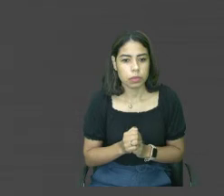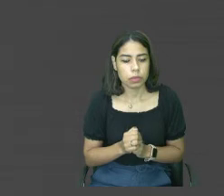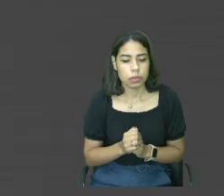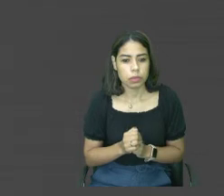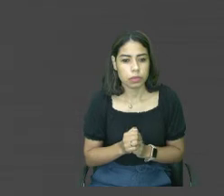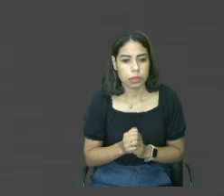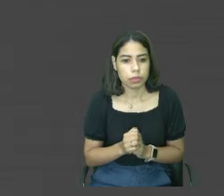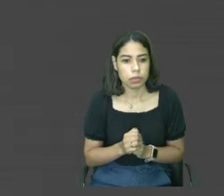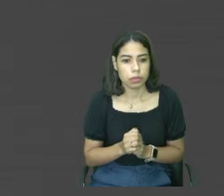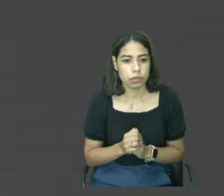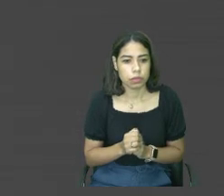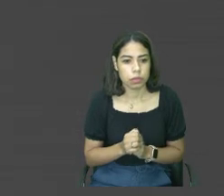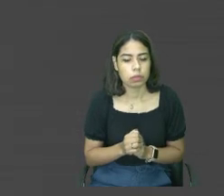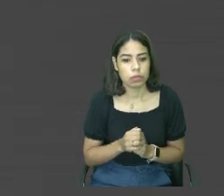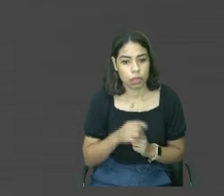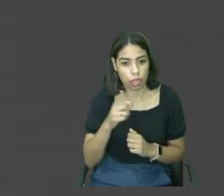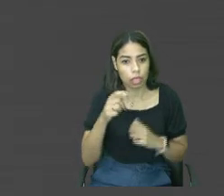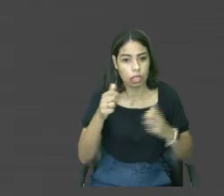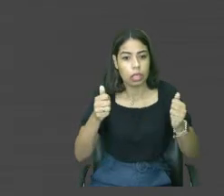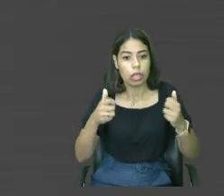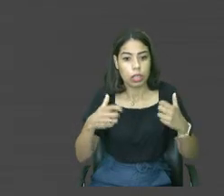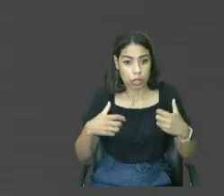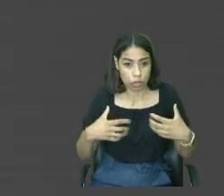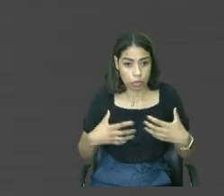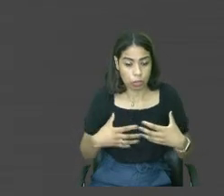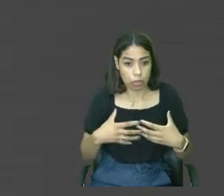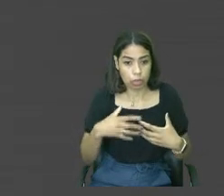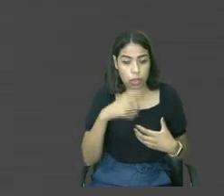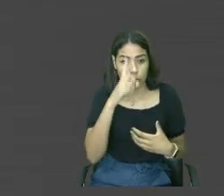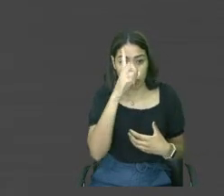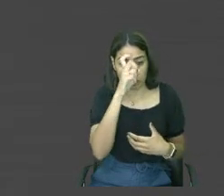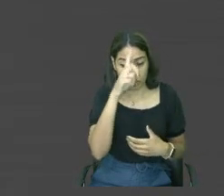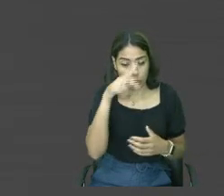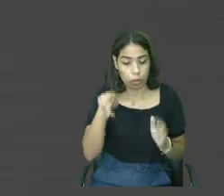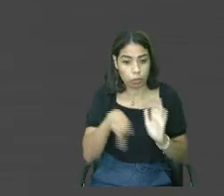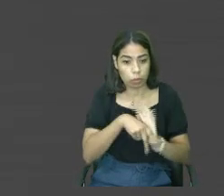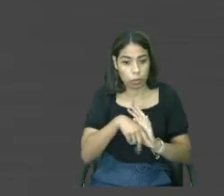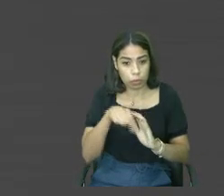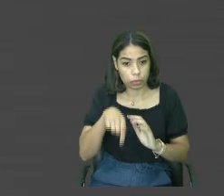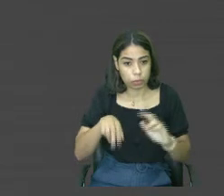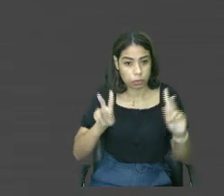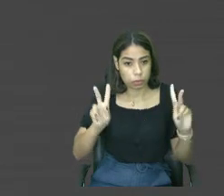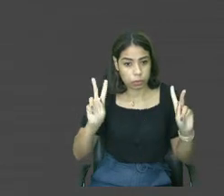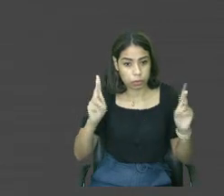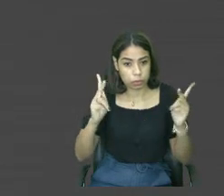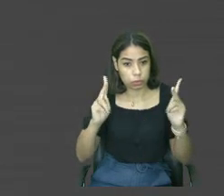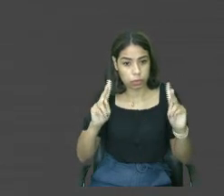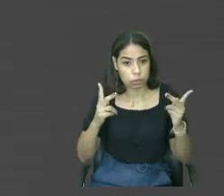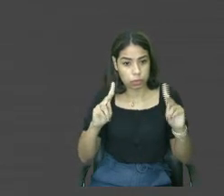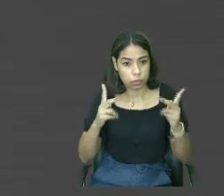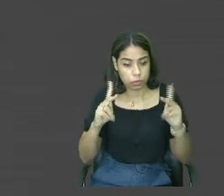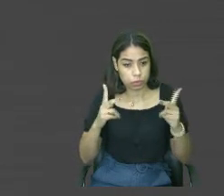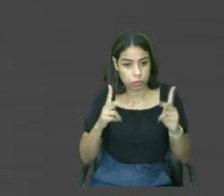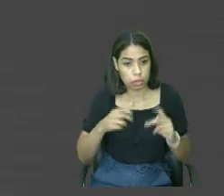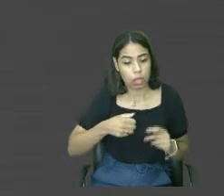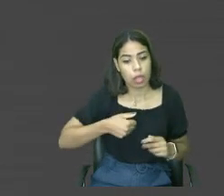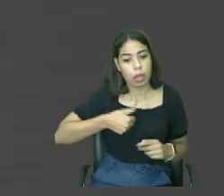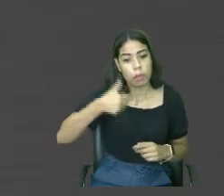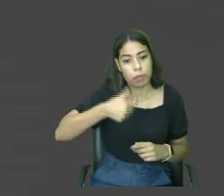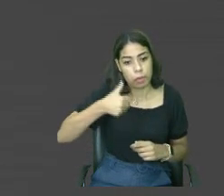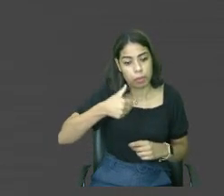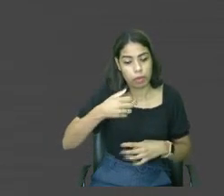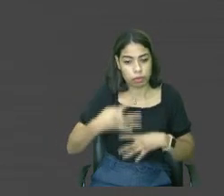Aqui são as internações, então, no Hospital Mário Covas. A gente também trouxe o primeiro, o segundo e o terceiro quadrimestre. No